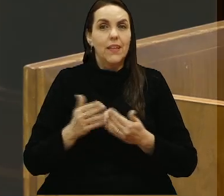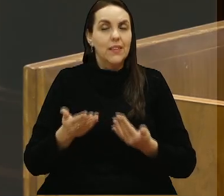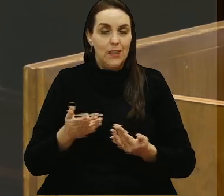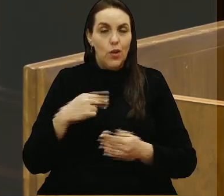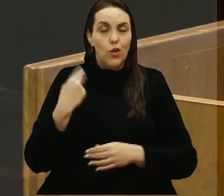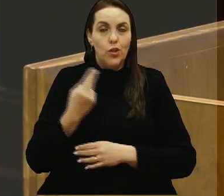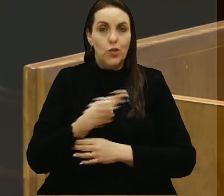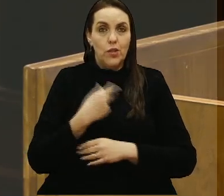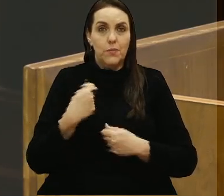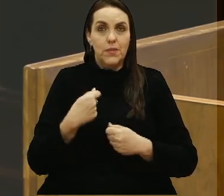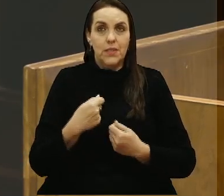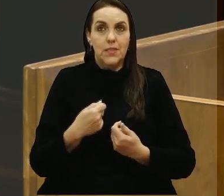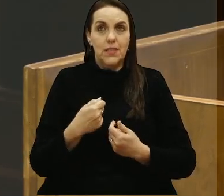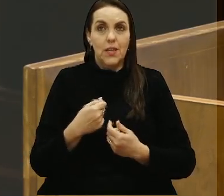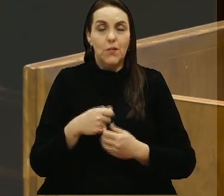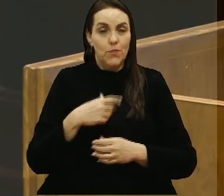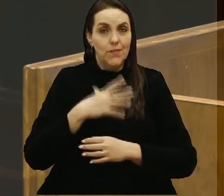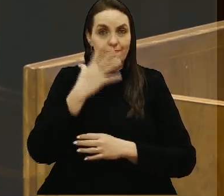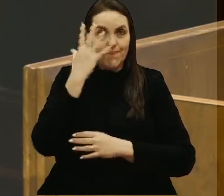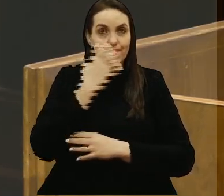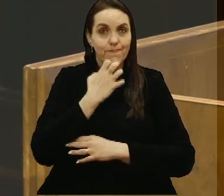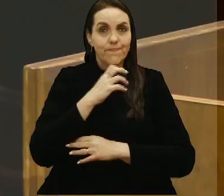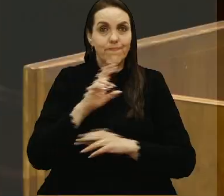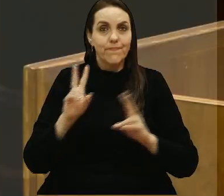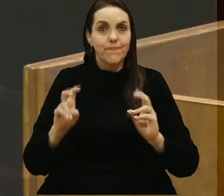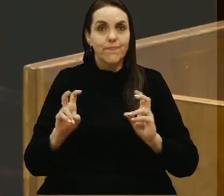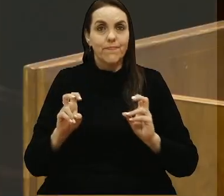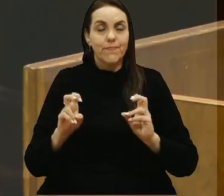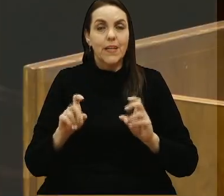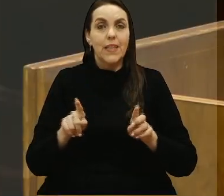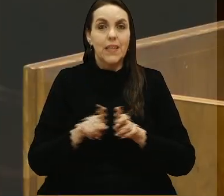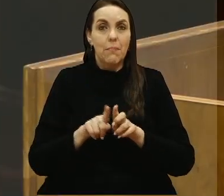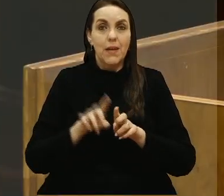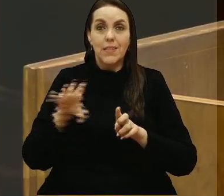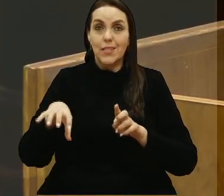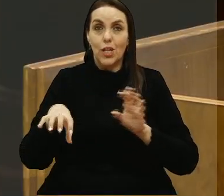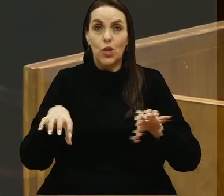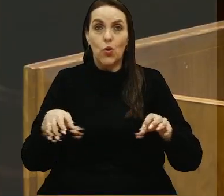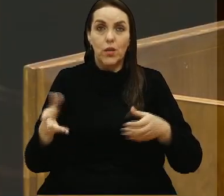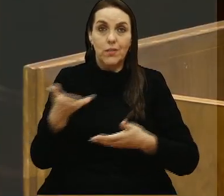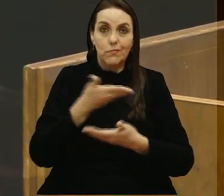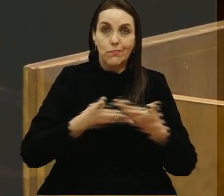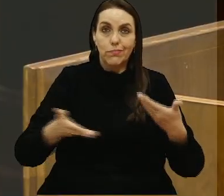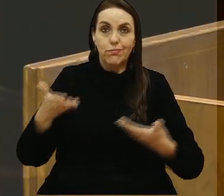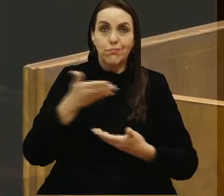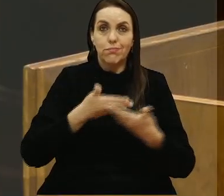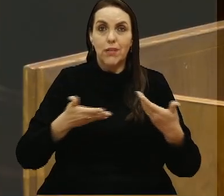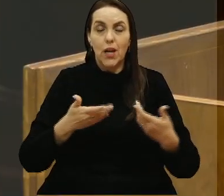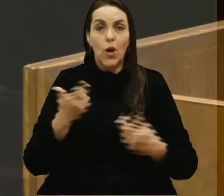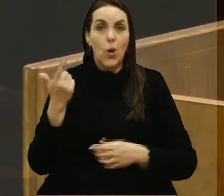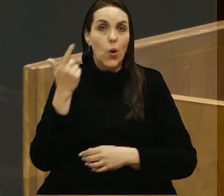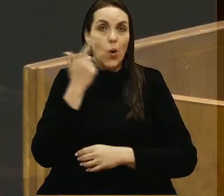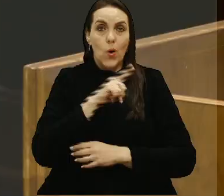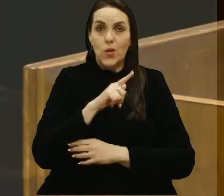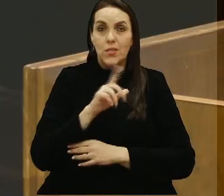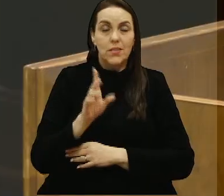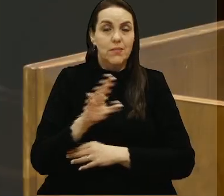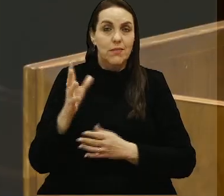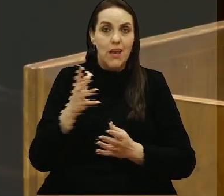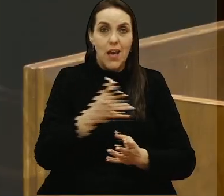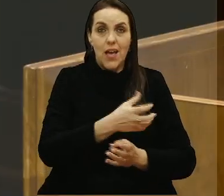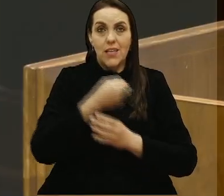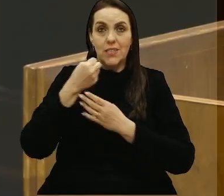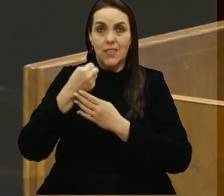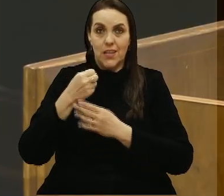devemos tratar com seriedade e com intersetorialidade, para que a gente consiga resgatar essas